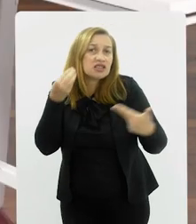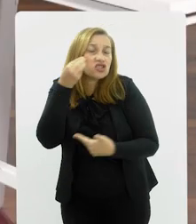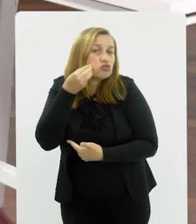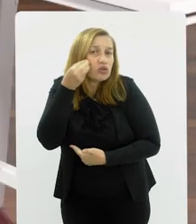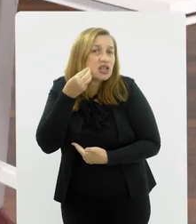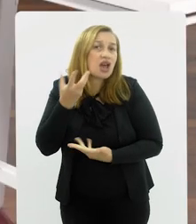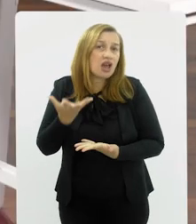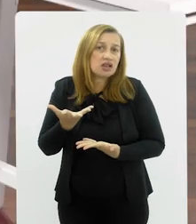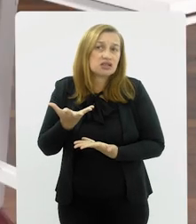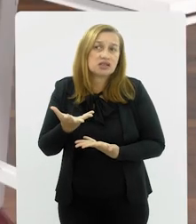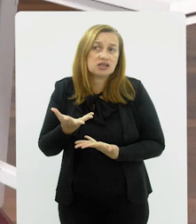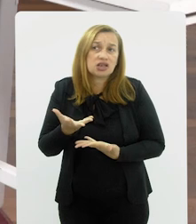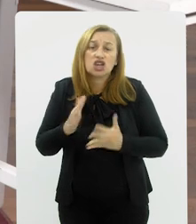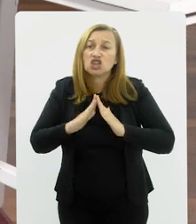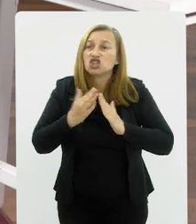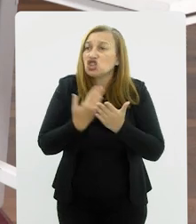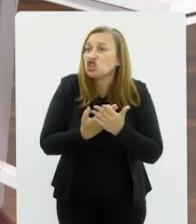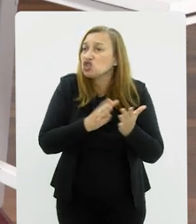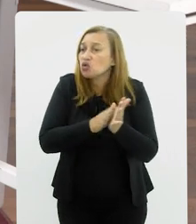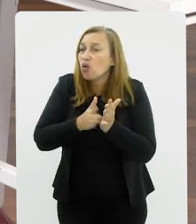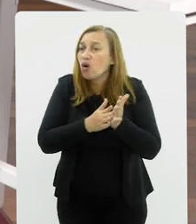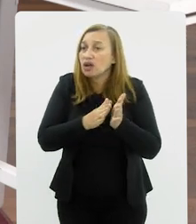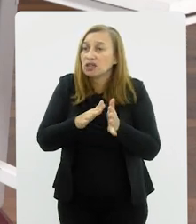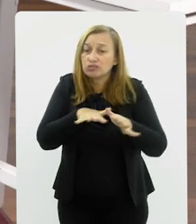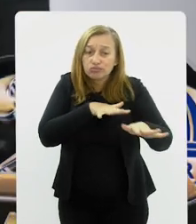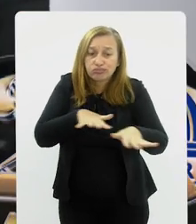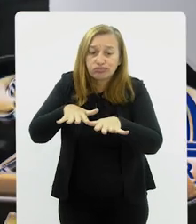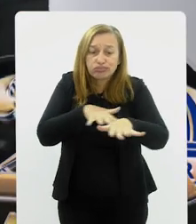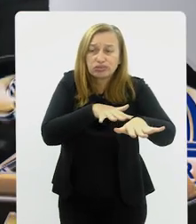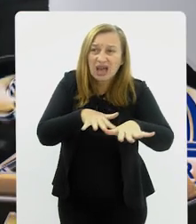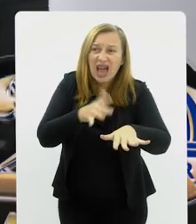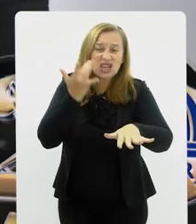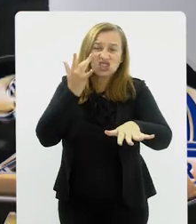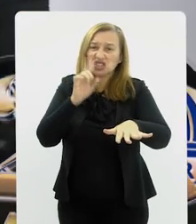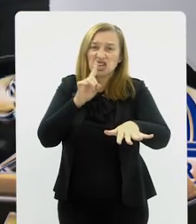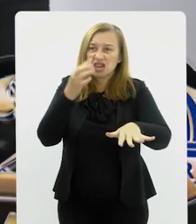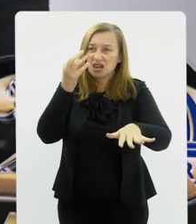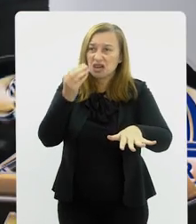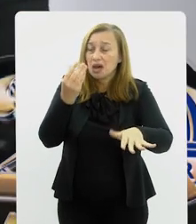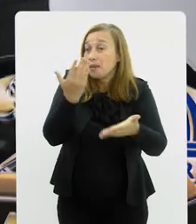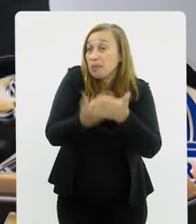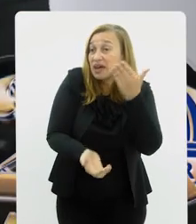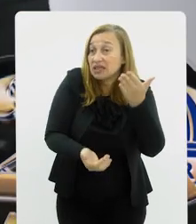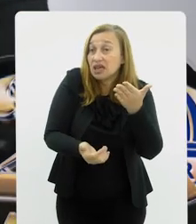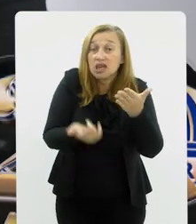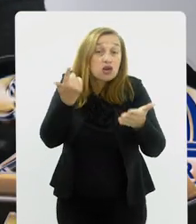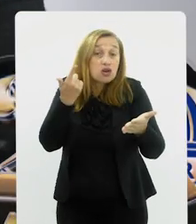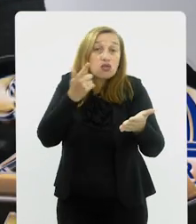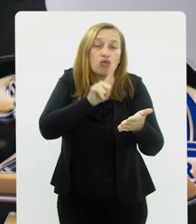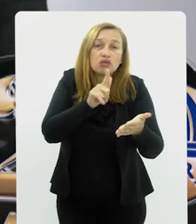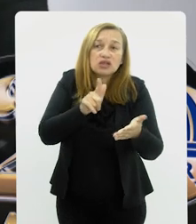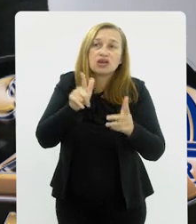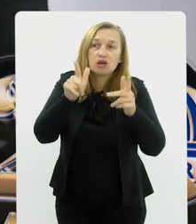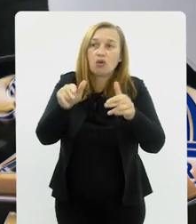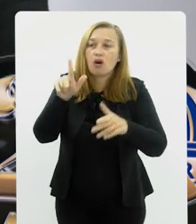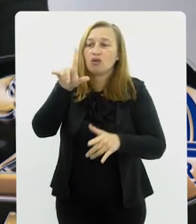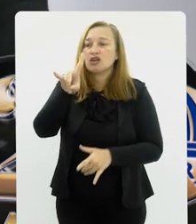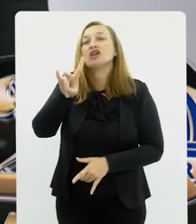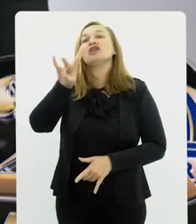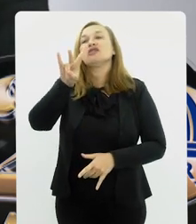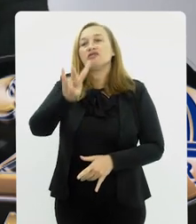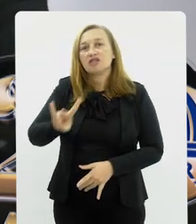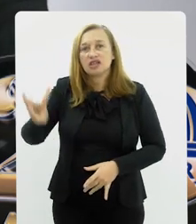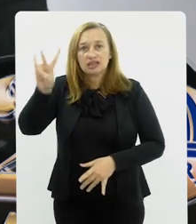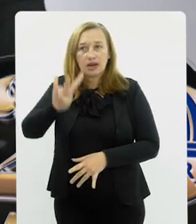grandes exemplos, né? De escolas que entram na avenida desacreditadas e se tornam campeãs, como é o caso da